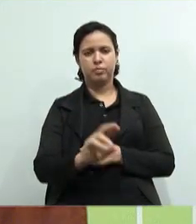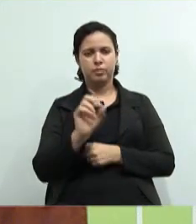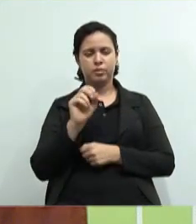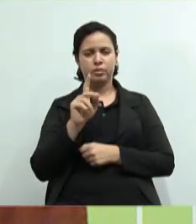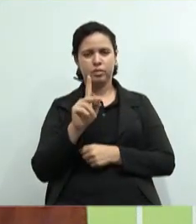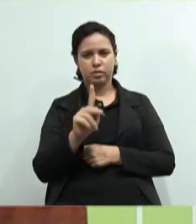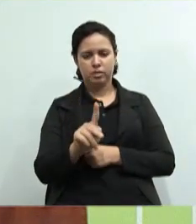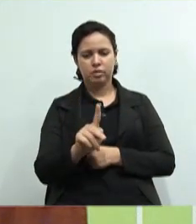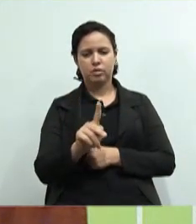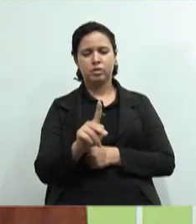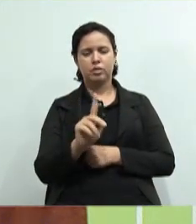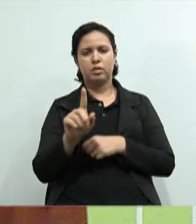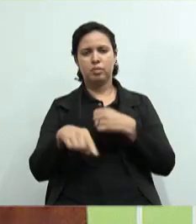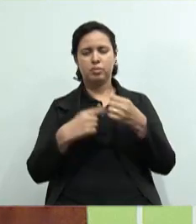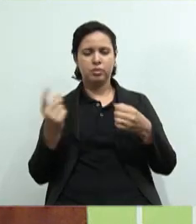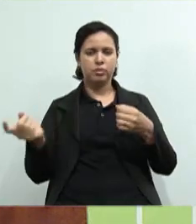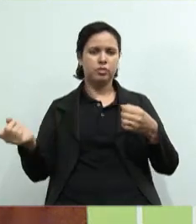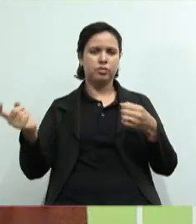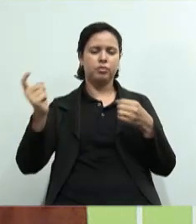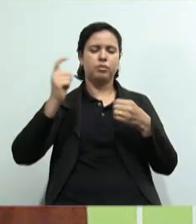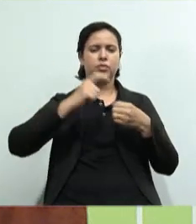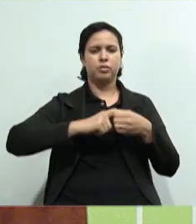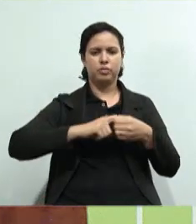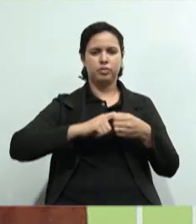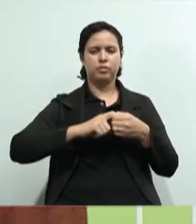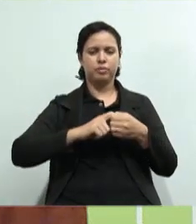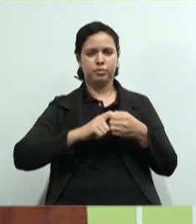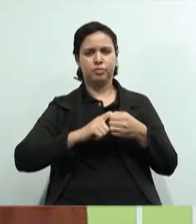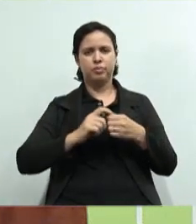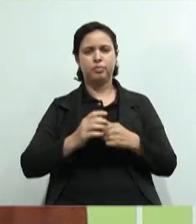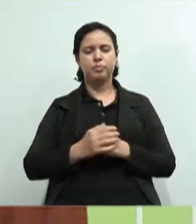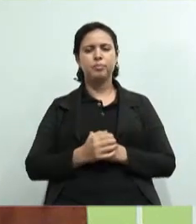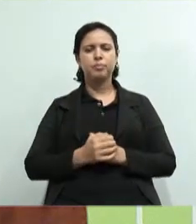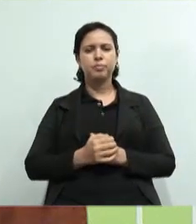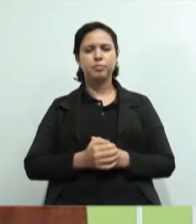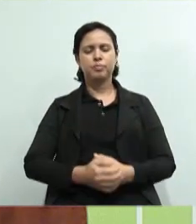de sala e daqui a pouquinho a gente volta, tudo bem?